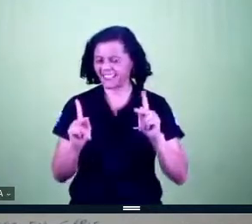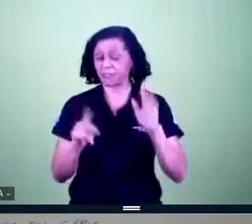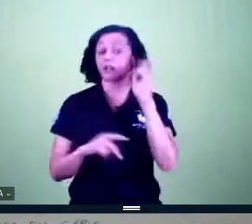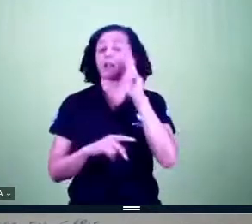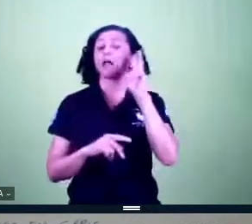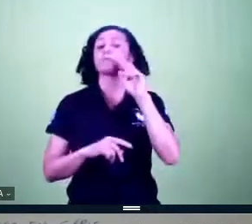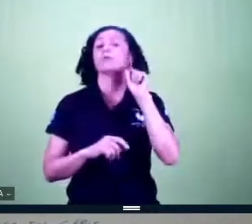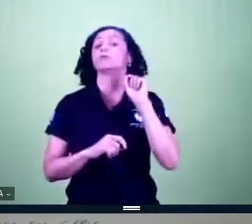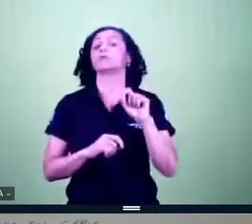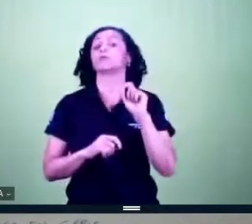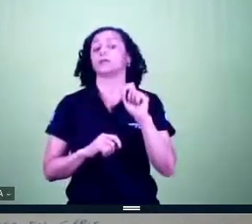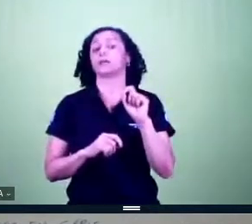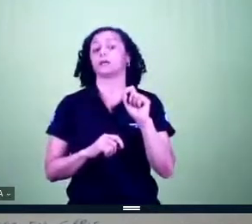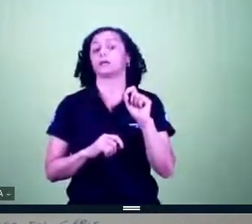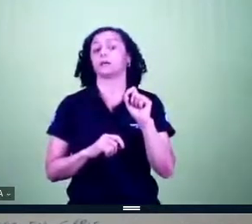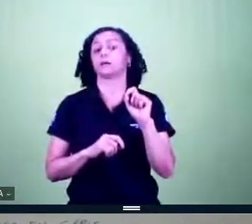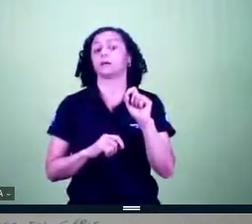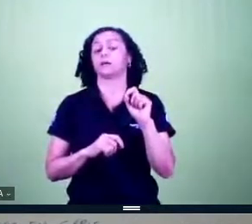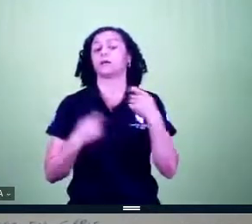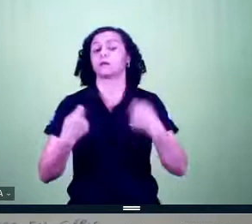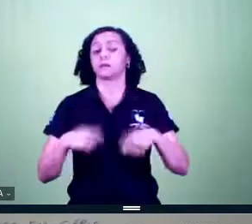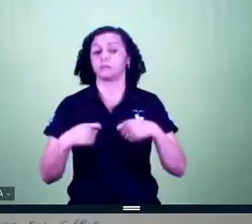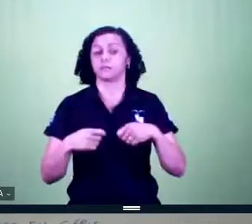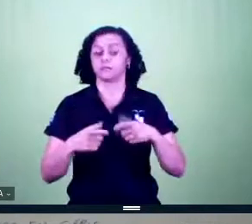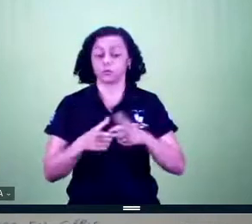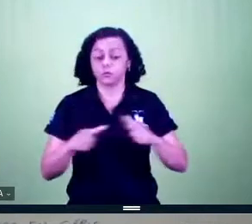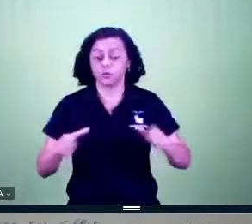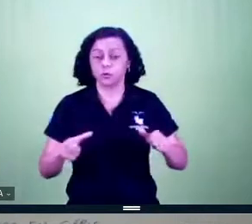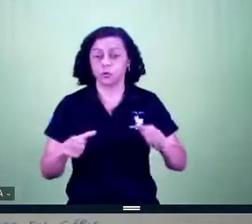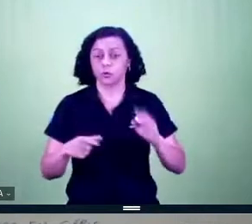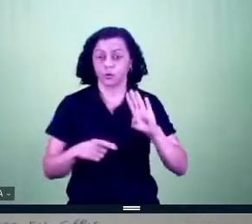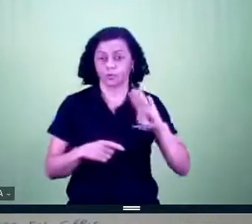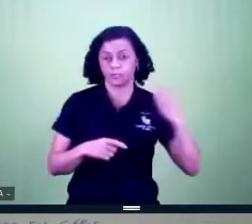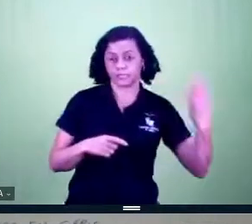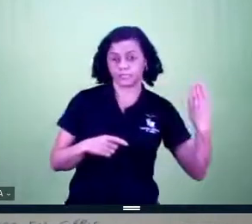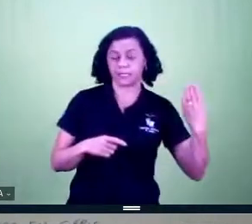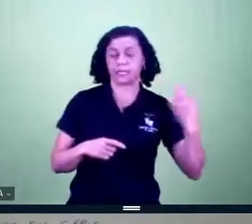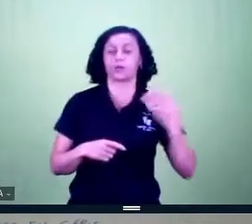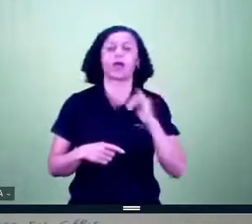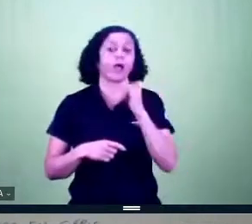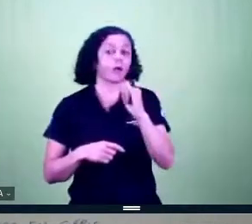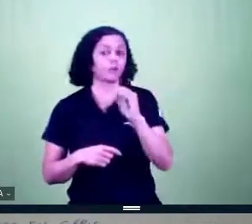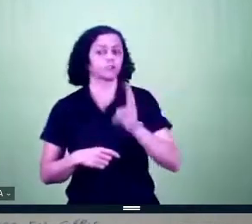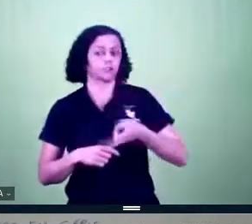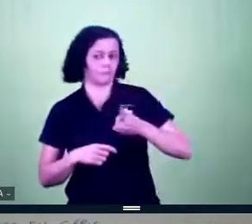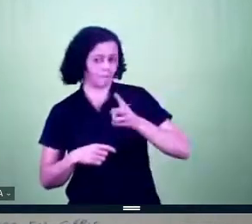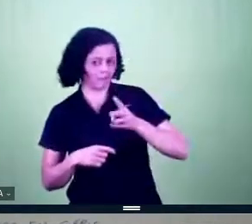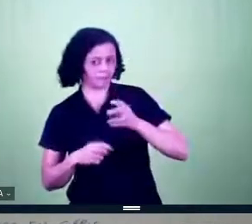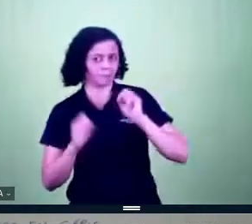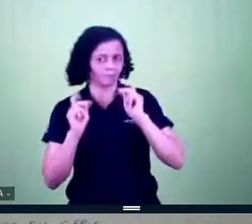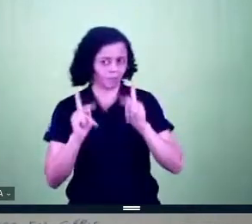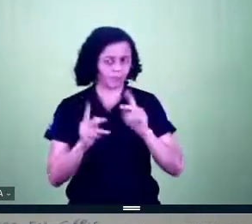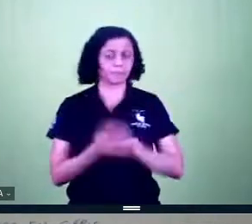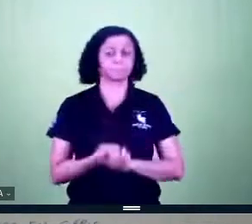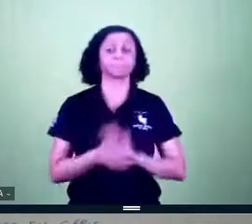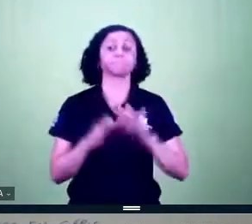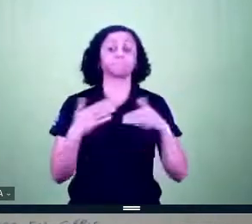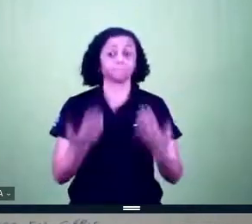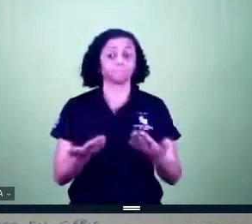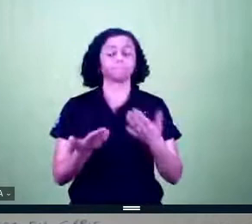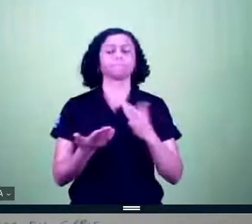Lembrando, nunca perca isso de mente, que no circuito em série a corrente é a mesma. Tranquilo, pessoal? Para esse caso